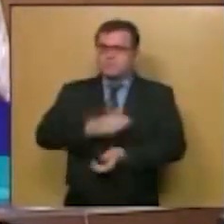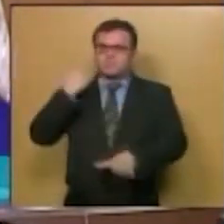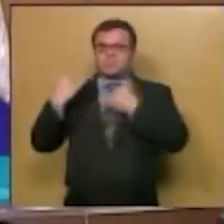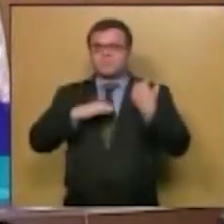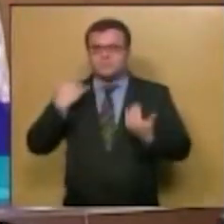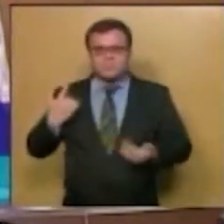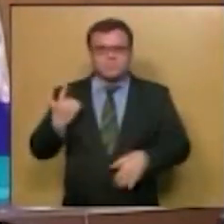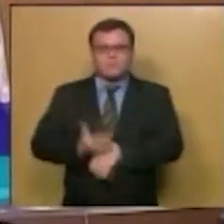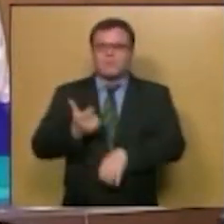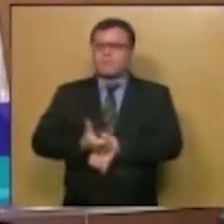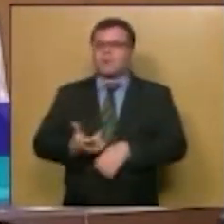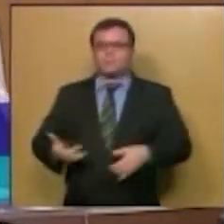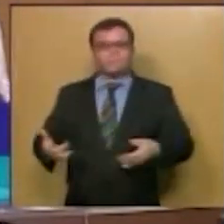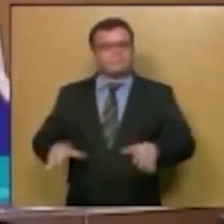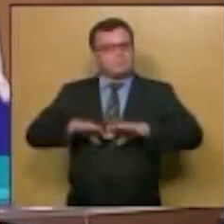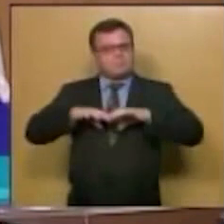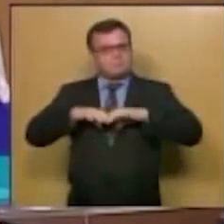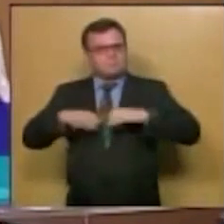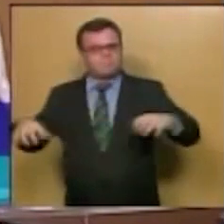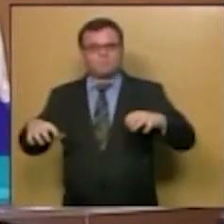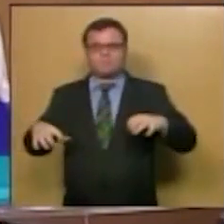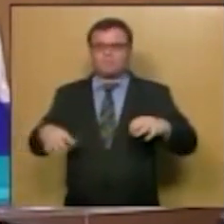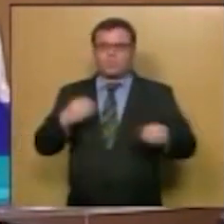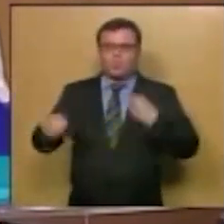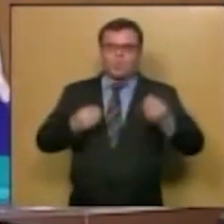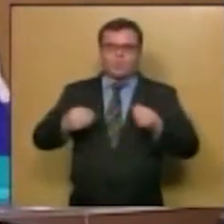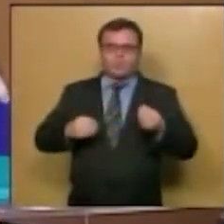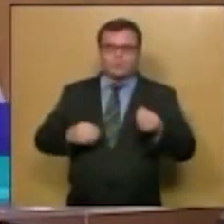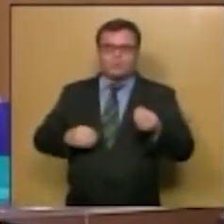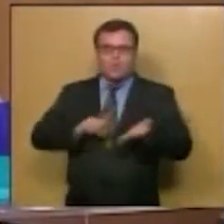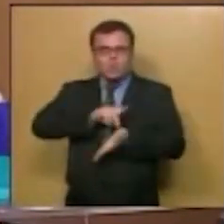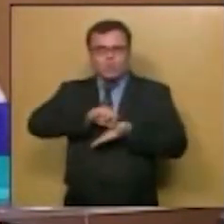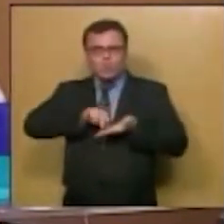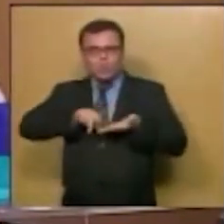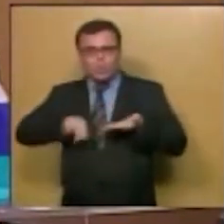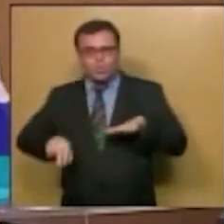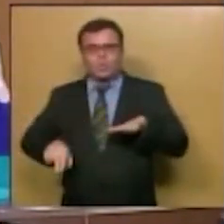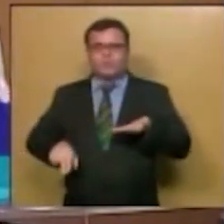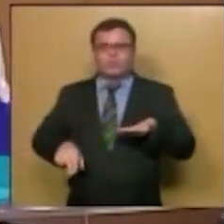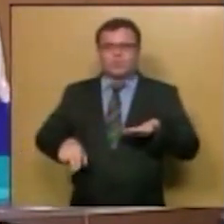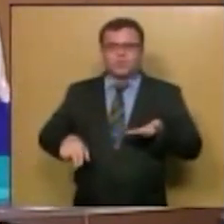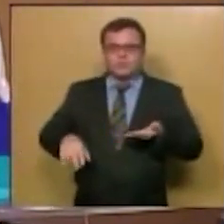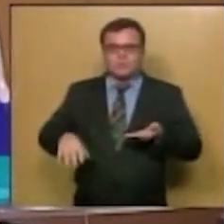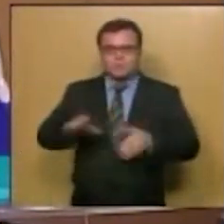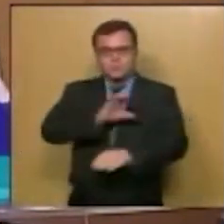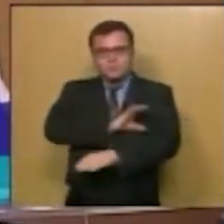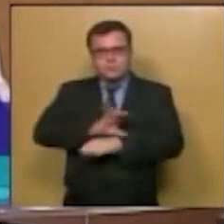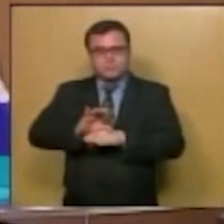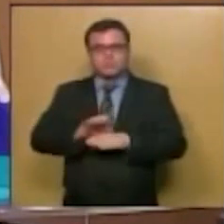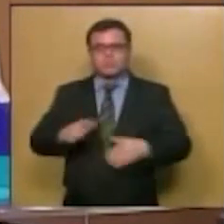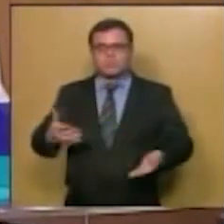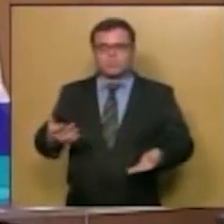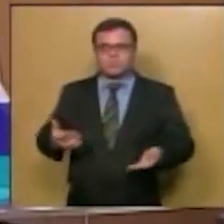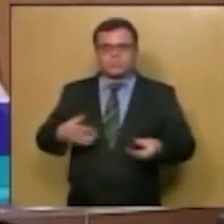monetários e divididos na transculturalidade do atlântico sudão faça